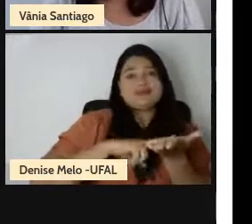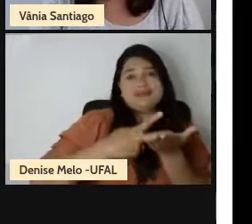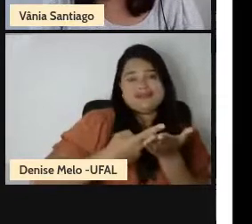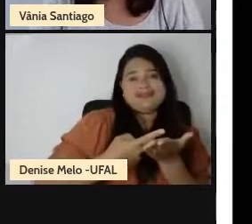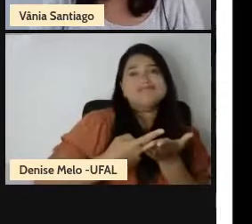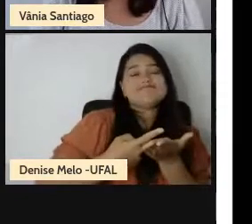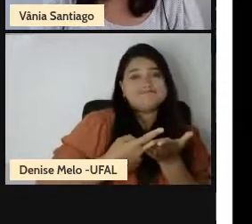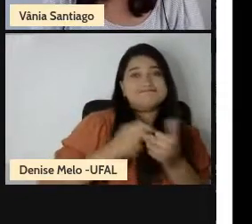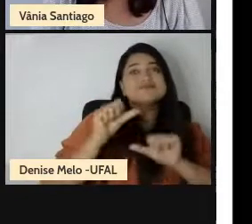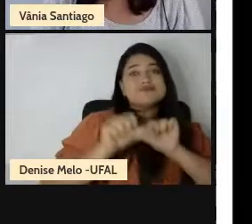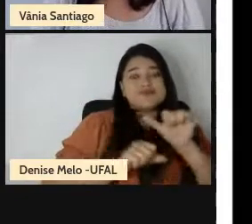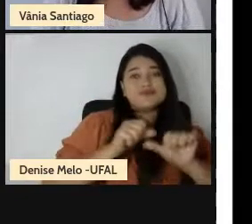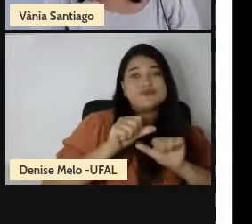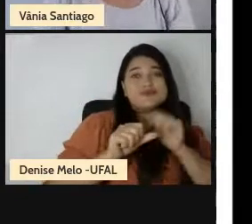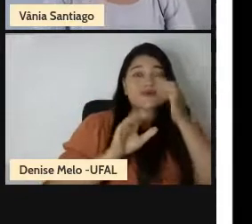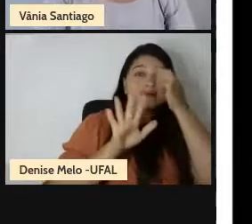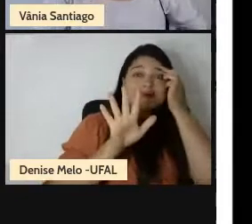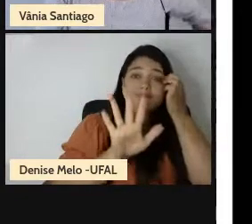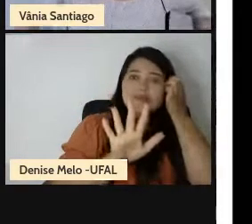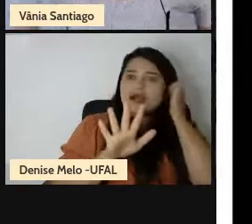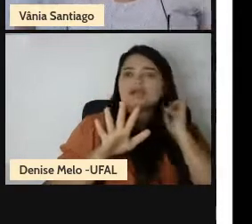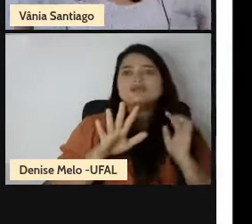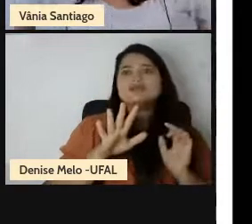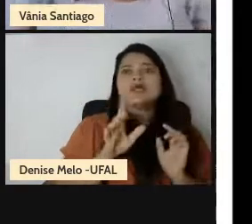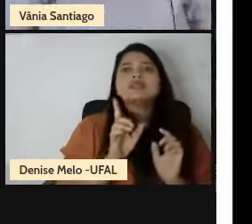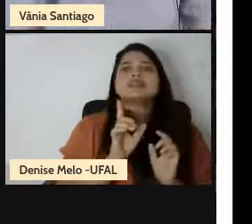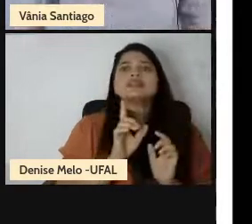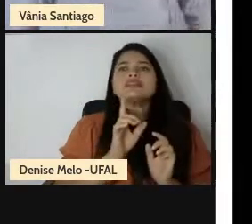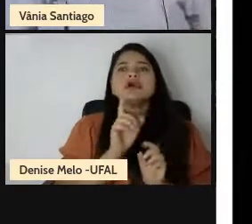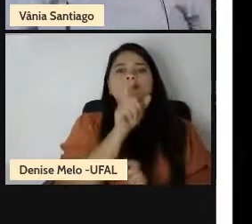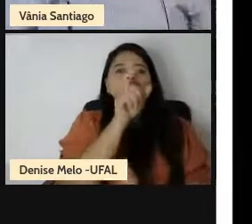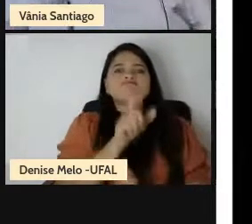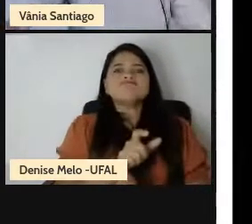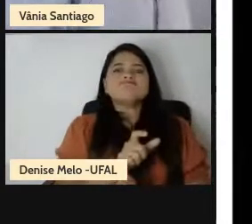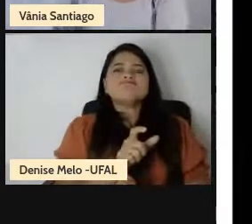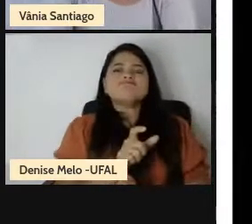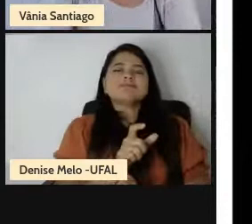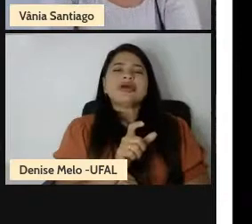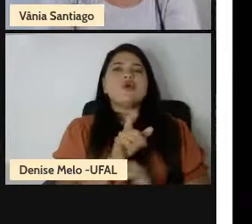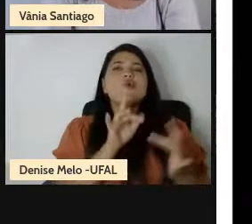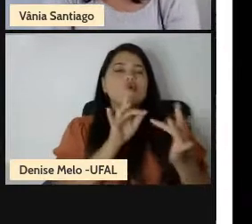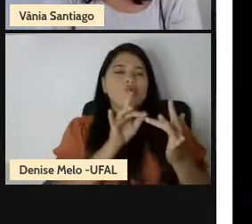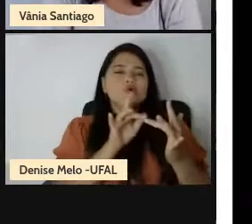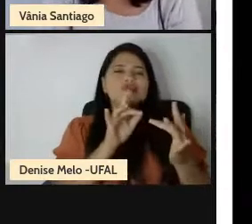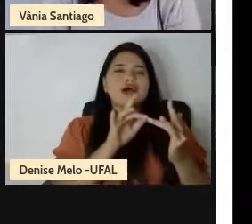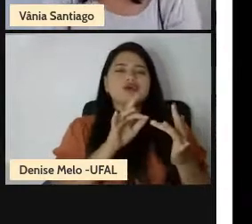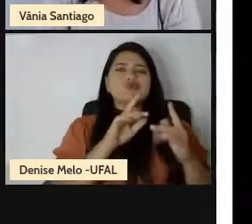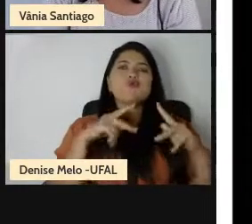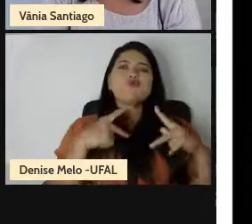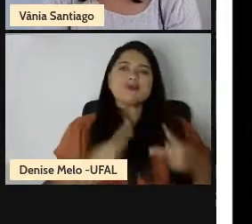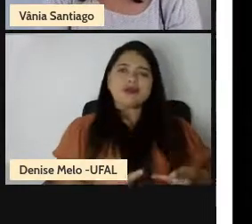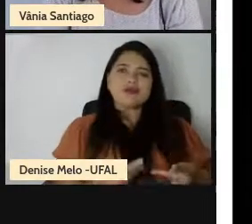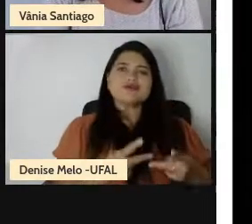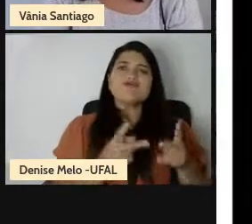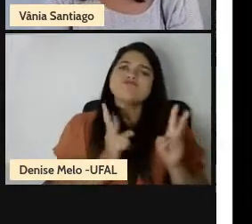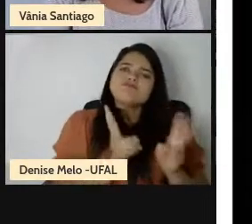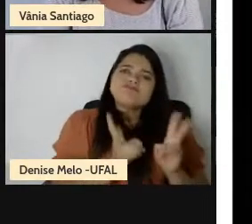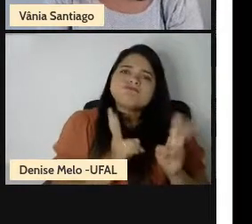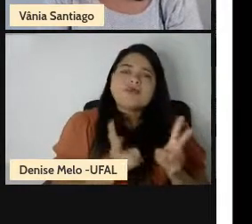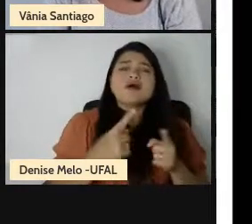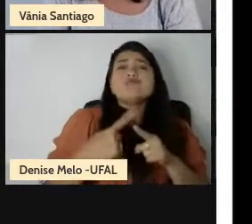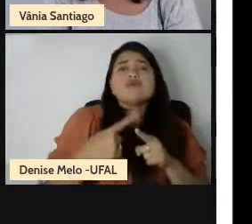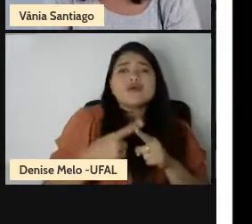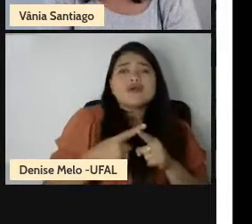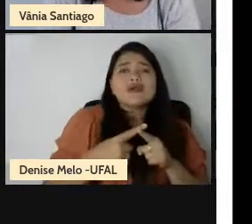deixa de ter esse contato humano, né? De interpretar para pessoas, de